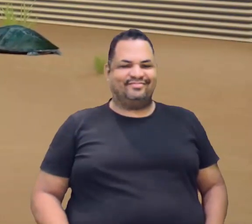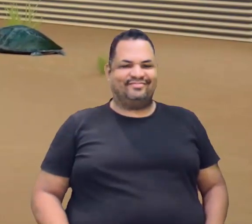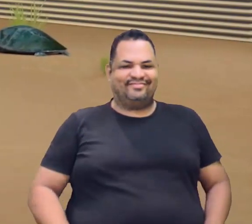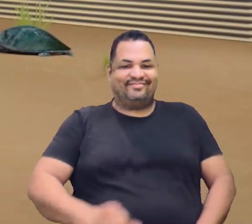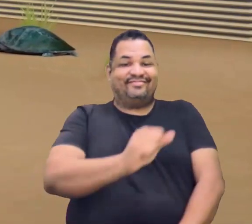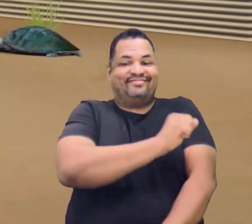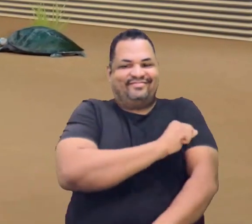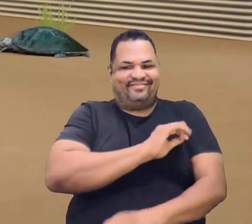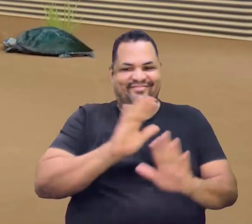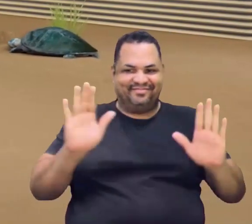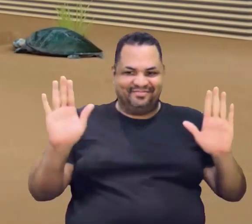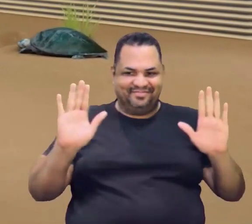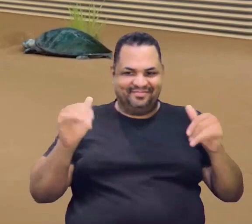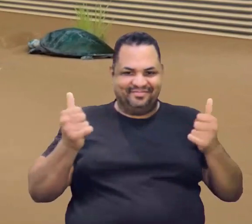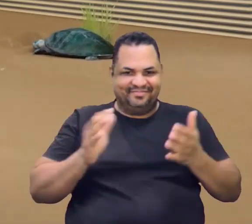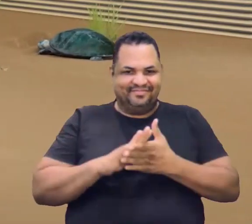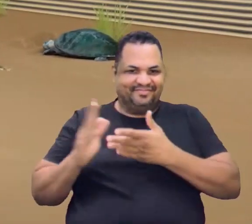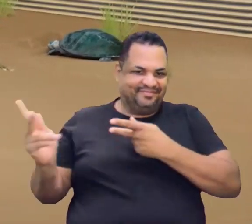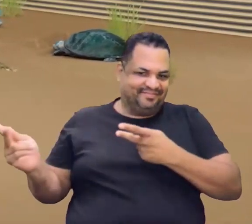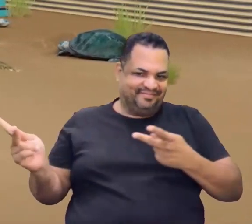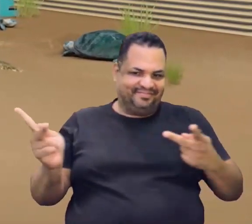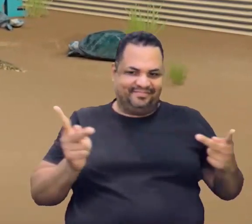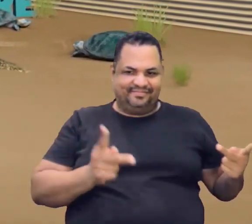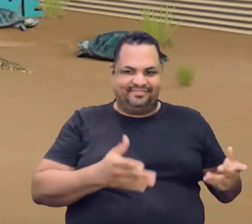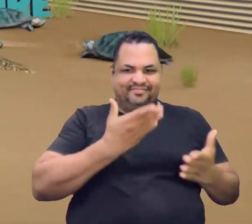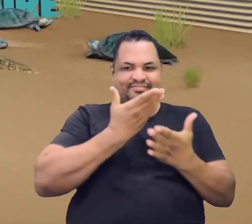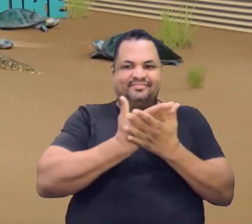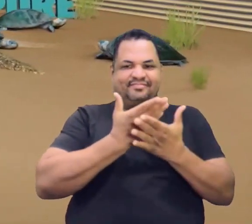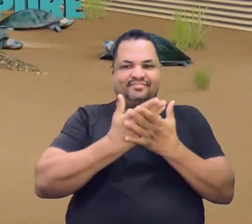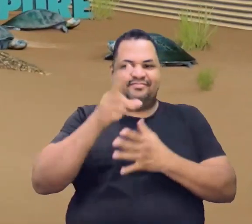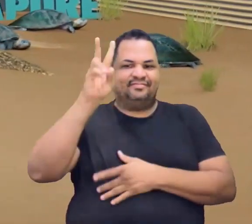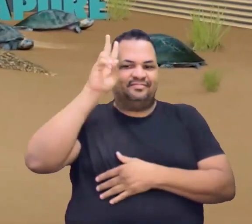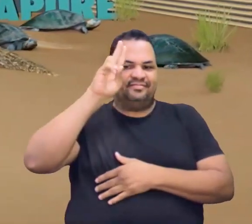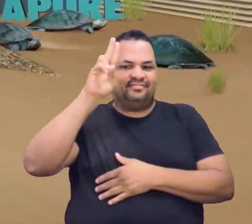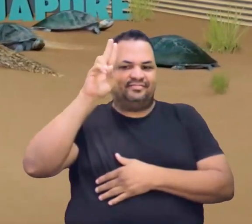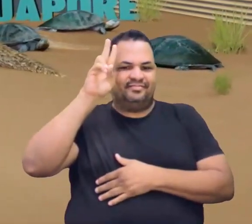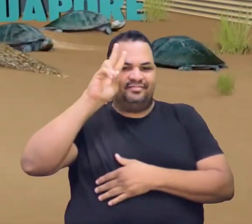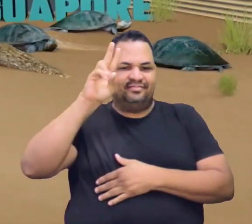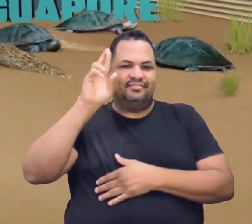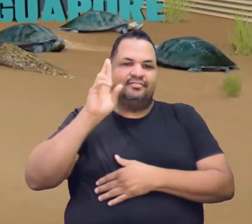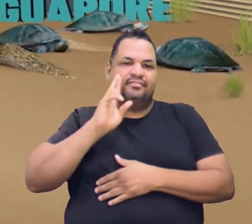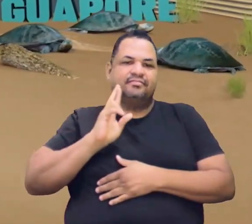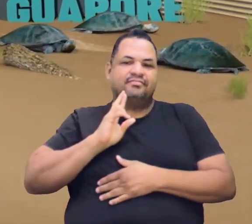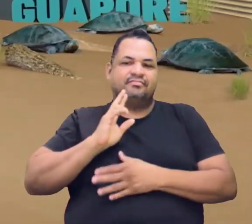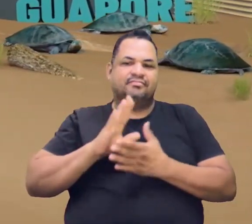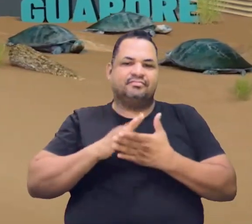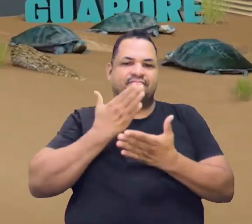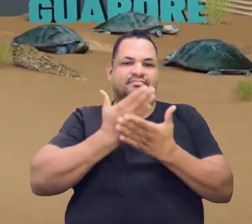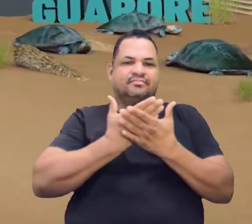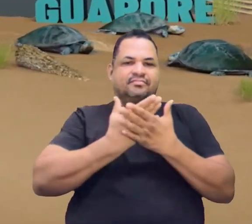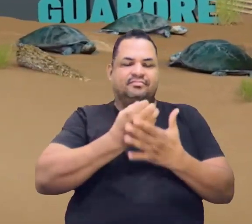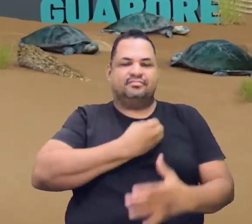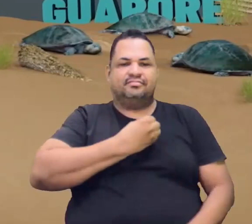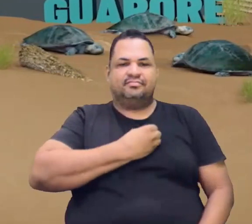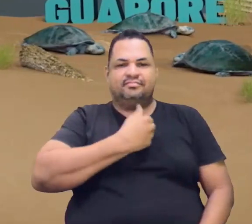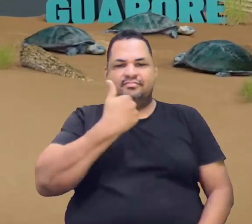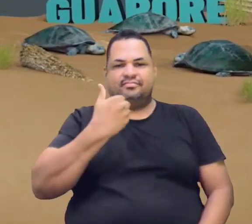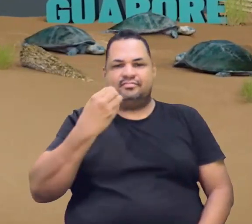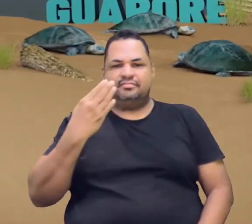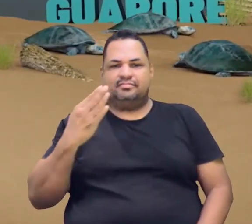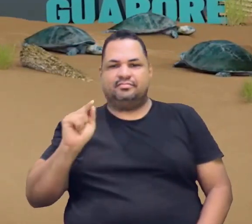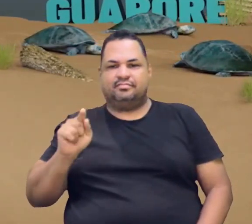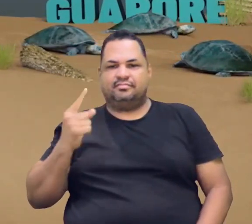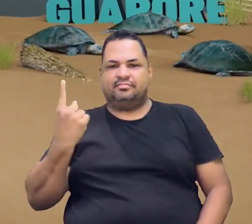Salve, salve, alunos! Sejam todos bem-vindos a mais uma aula de História de Rondônia. Olha aí, aula